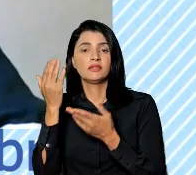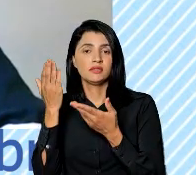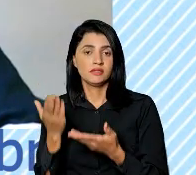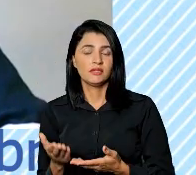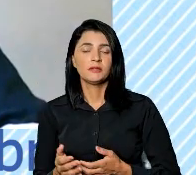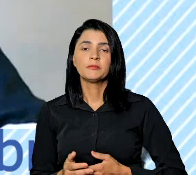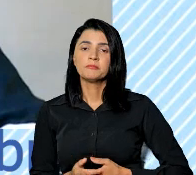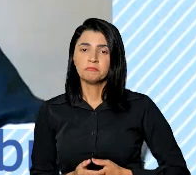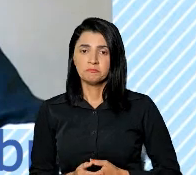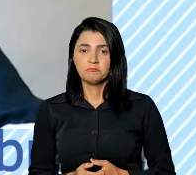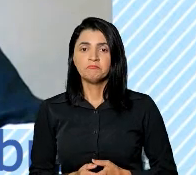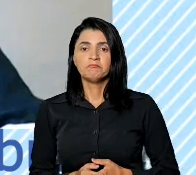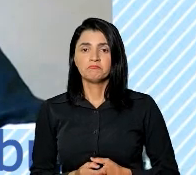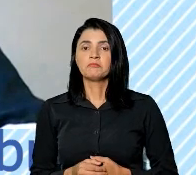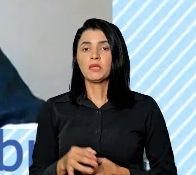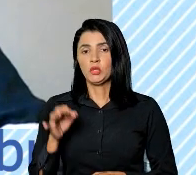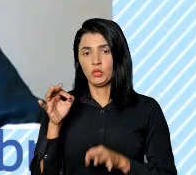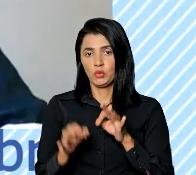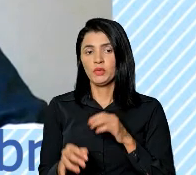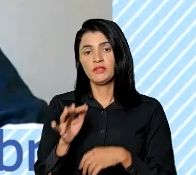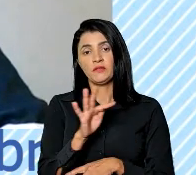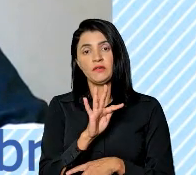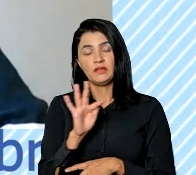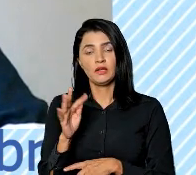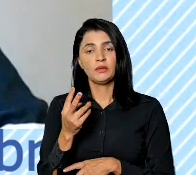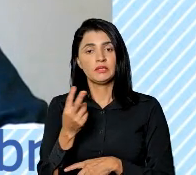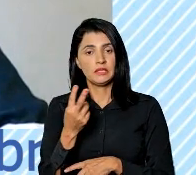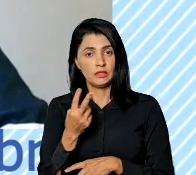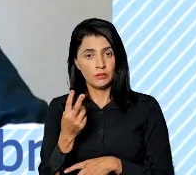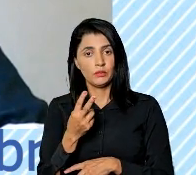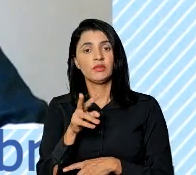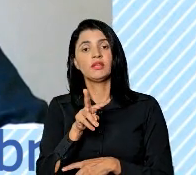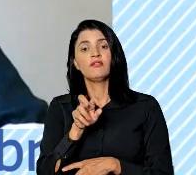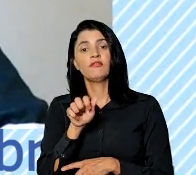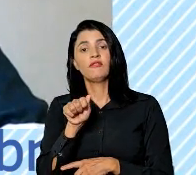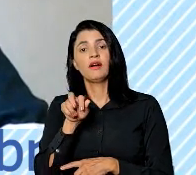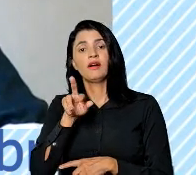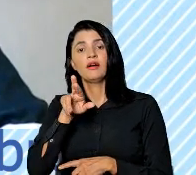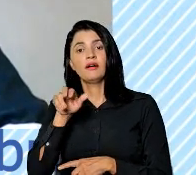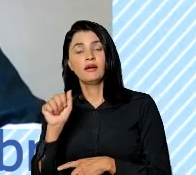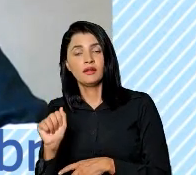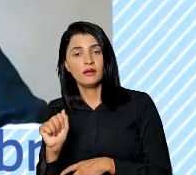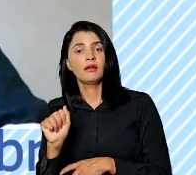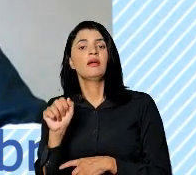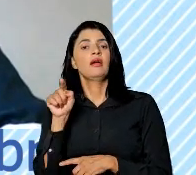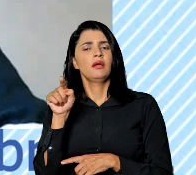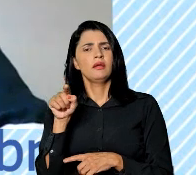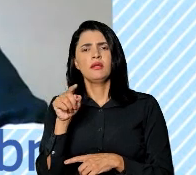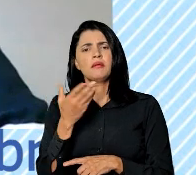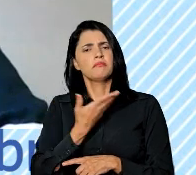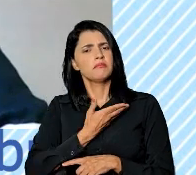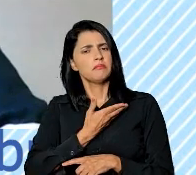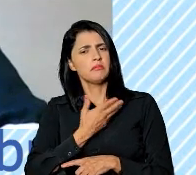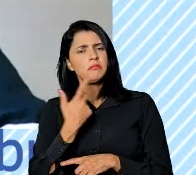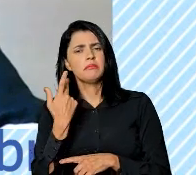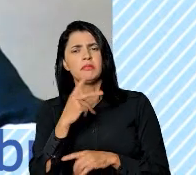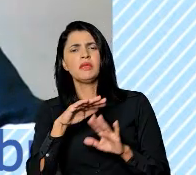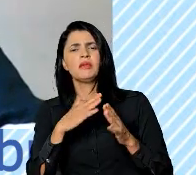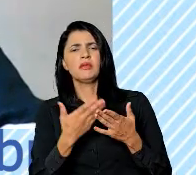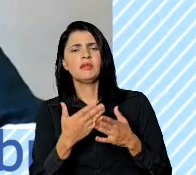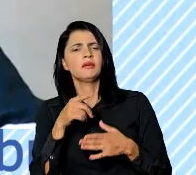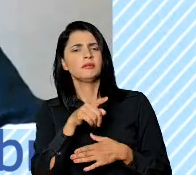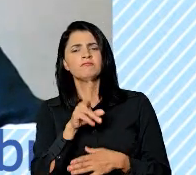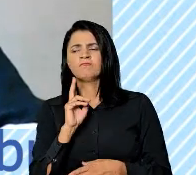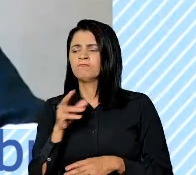Turri. Ela é juíza federal da 2ª Vara Previdenciária e uma grande amiga da Escola de Magistrados,